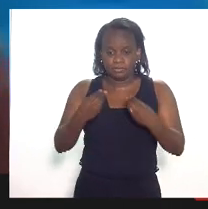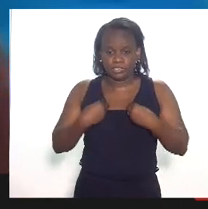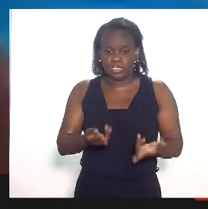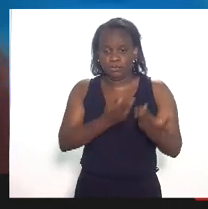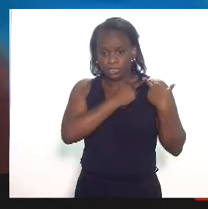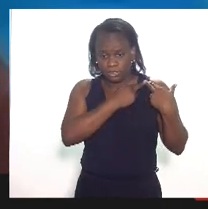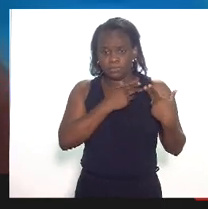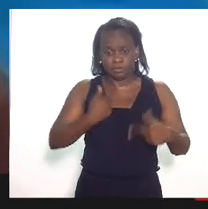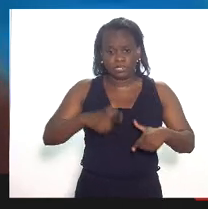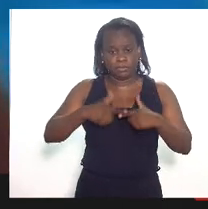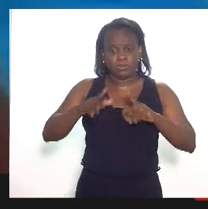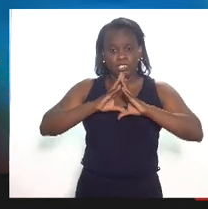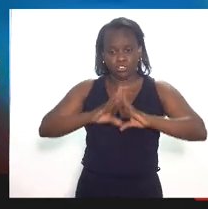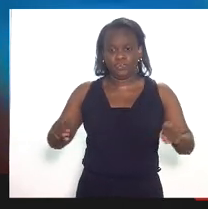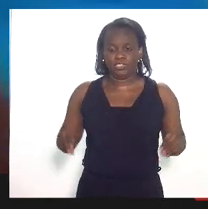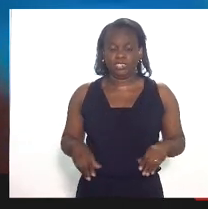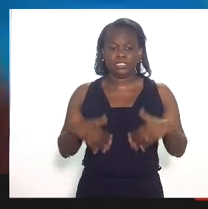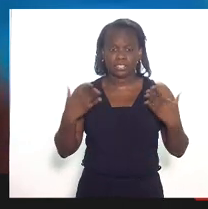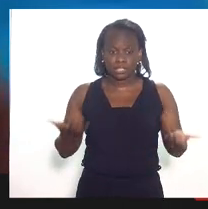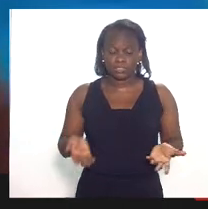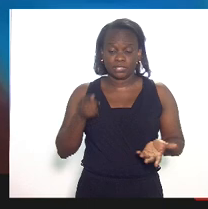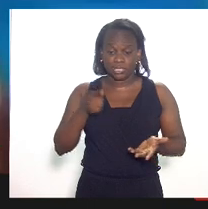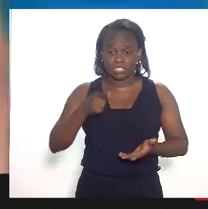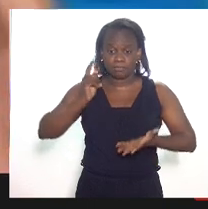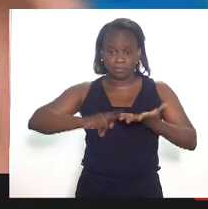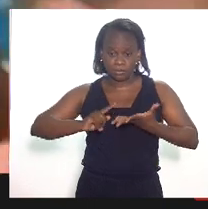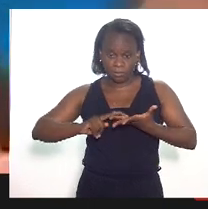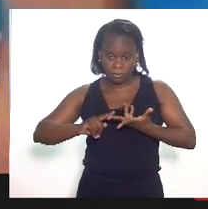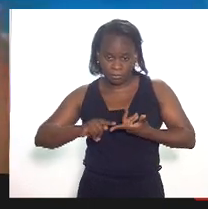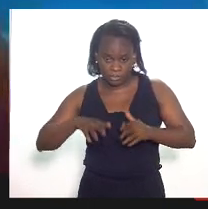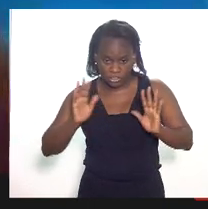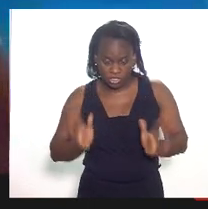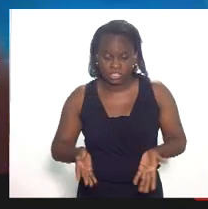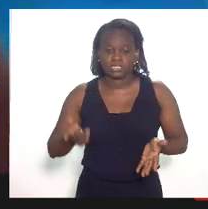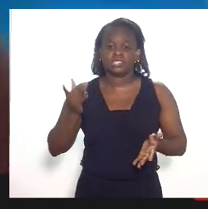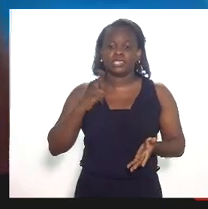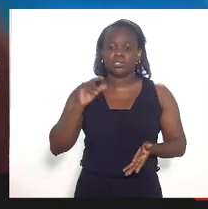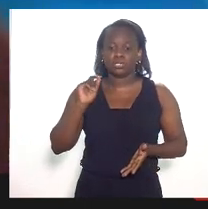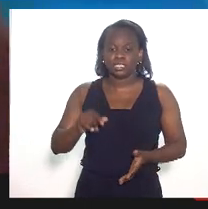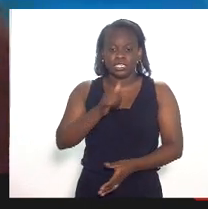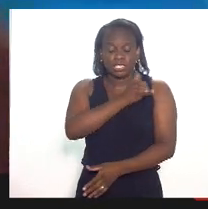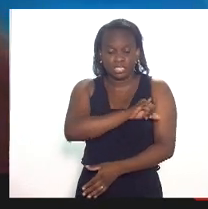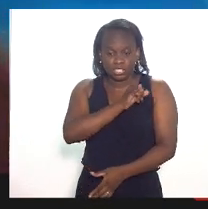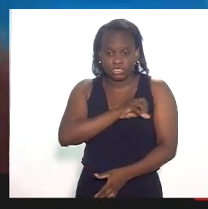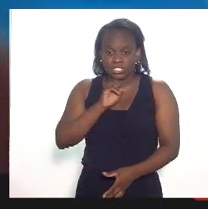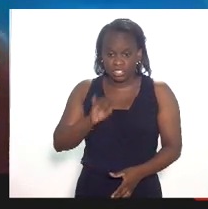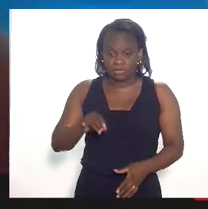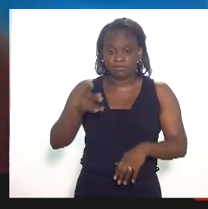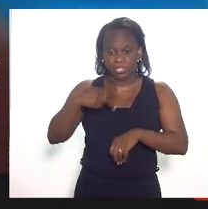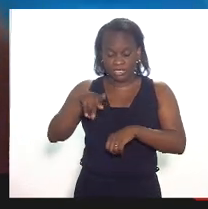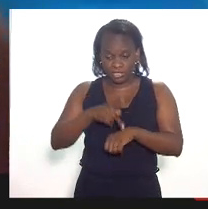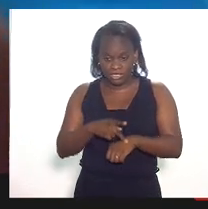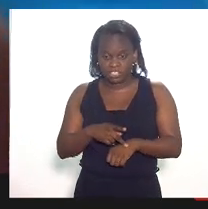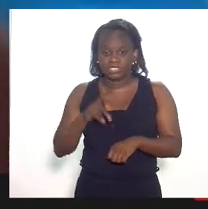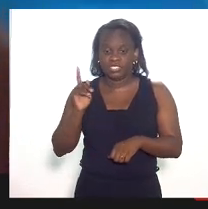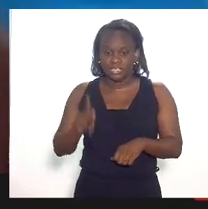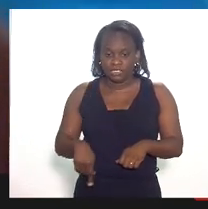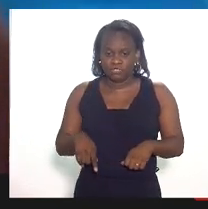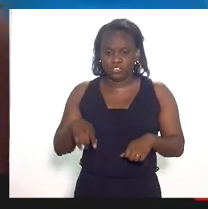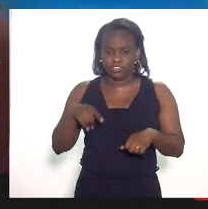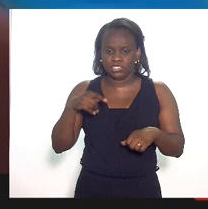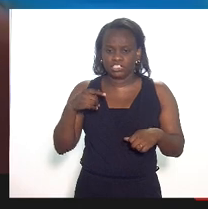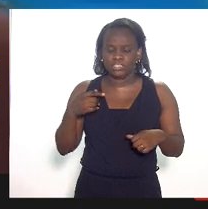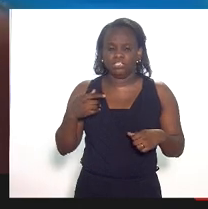responsabilidade de resolver isso. Então, com este quadro que nós temos, o Rio de Janeiro, se fosse um país, seria um daqueles com a